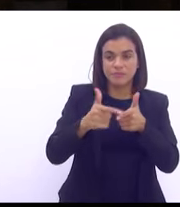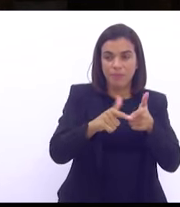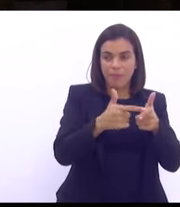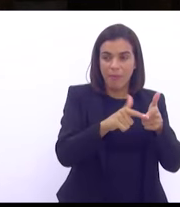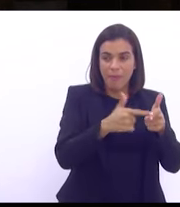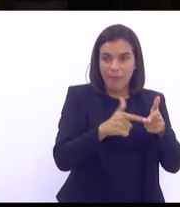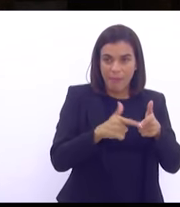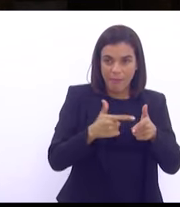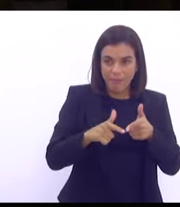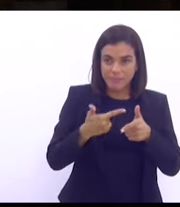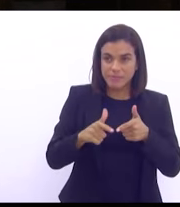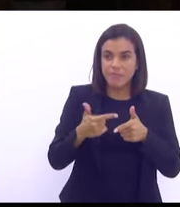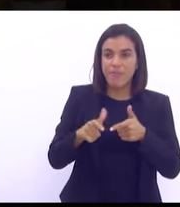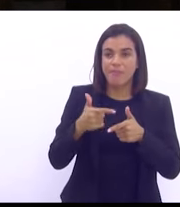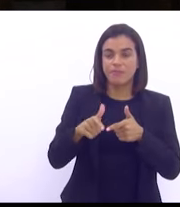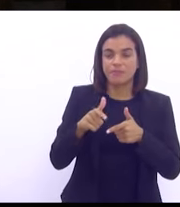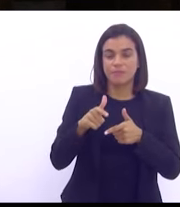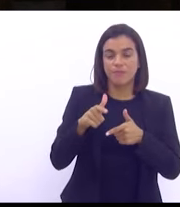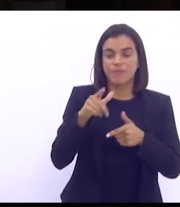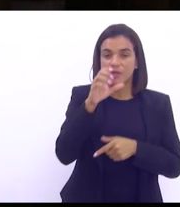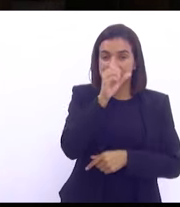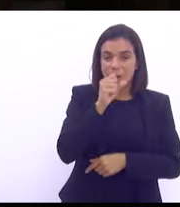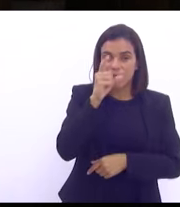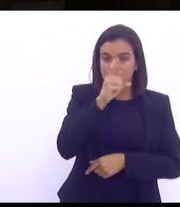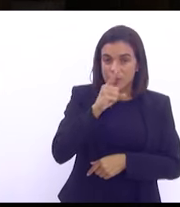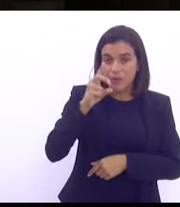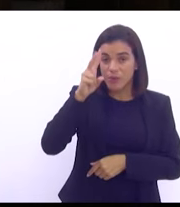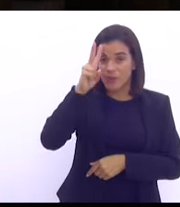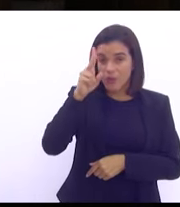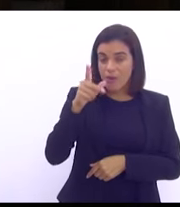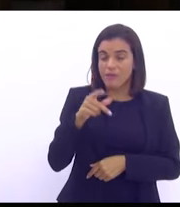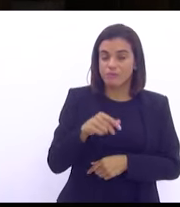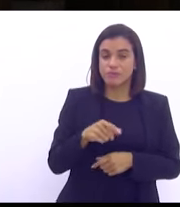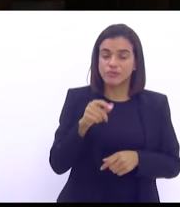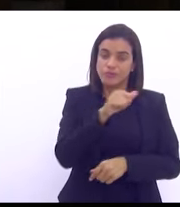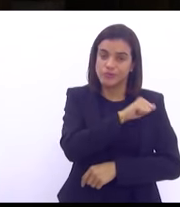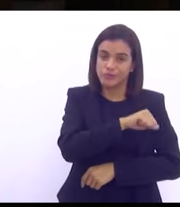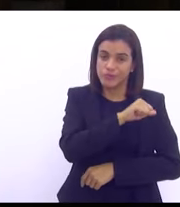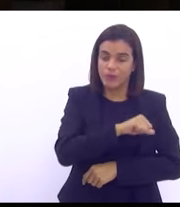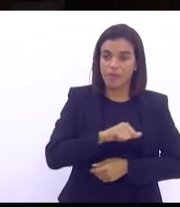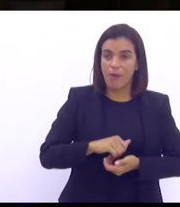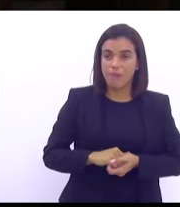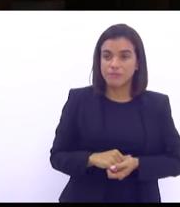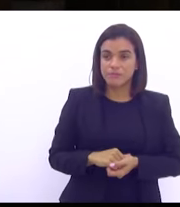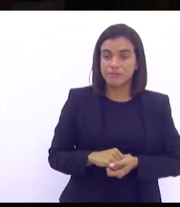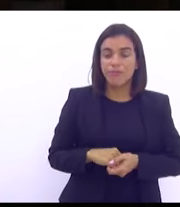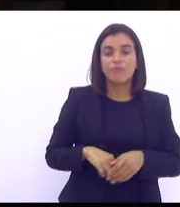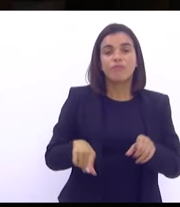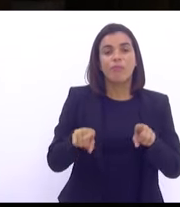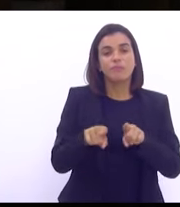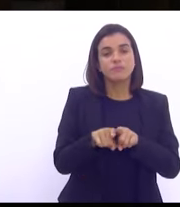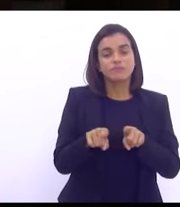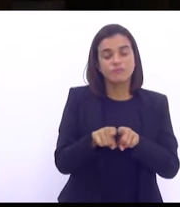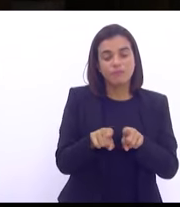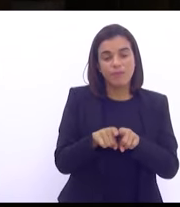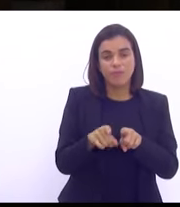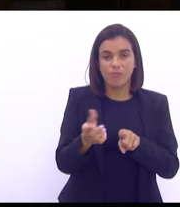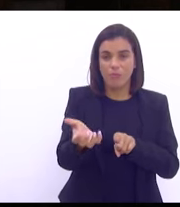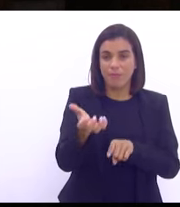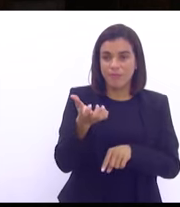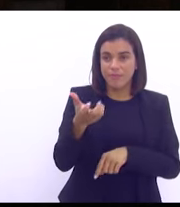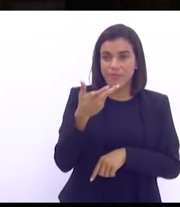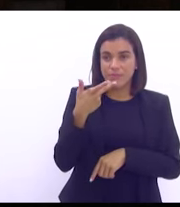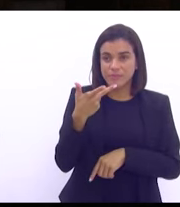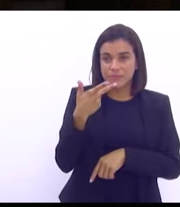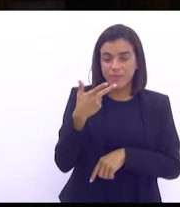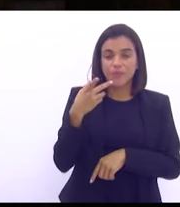aconteceram no final de semana no estado do Rio de Janeiro. E mais uma vez eu quero falar aqui sobre um problema